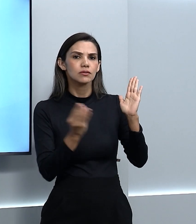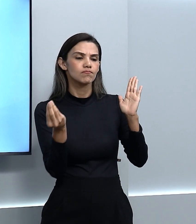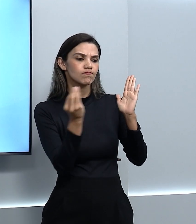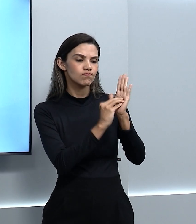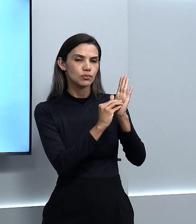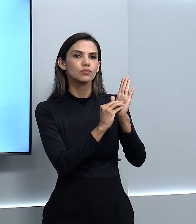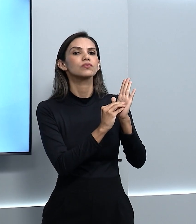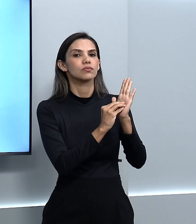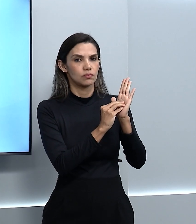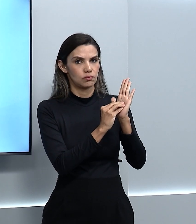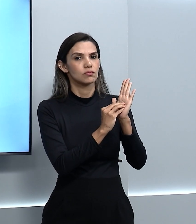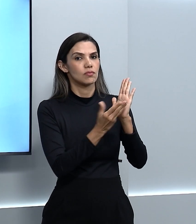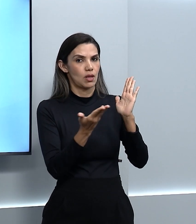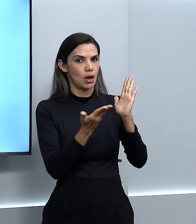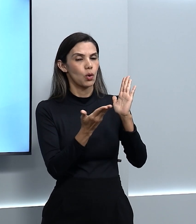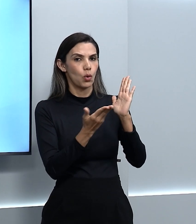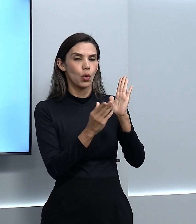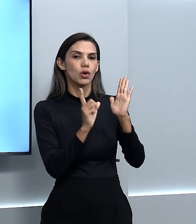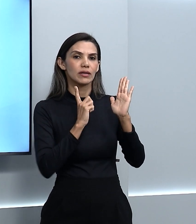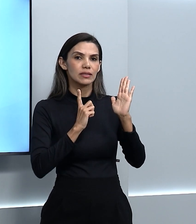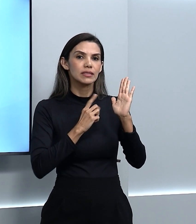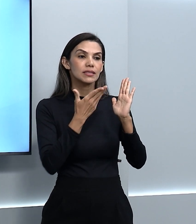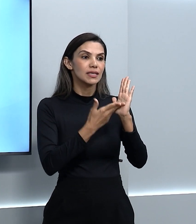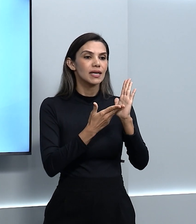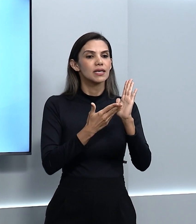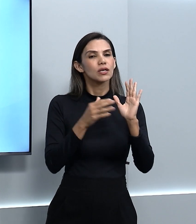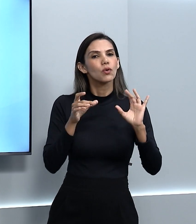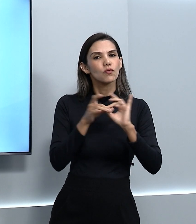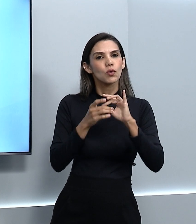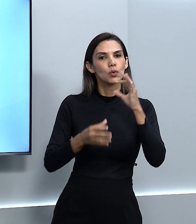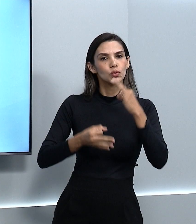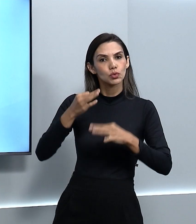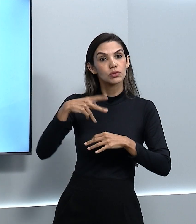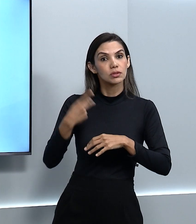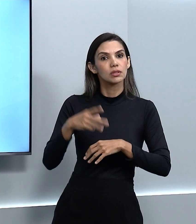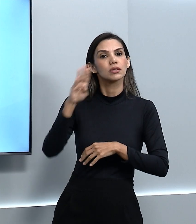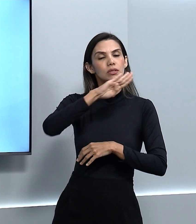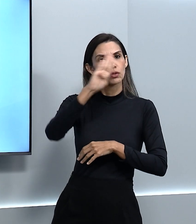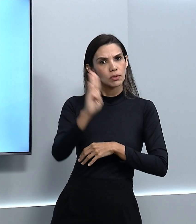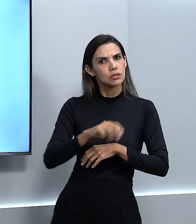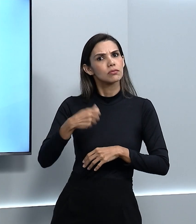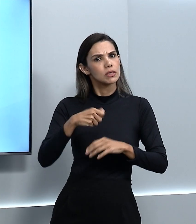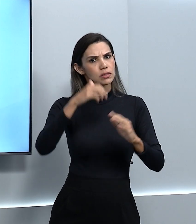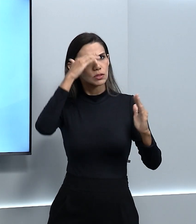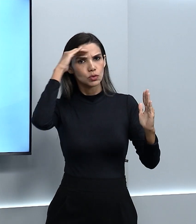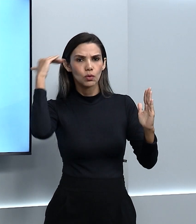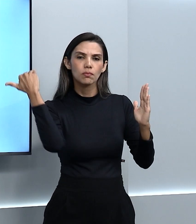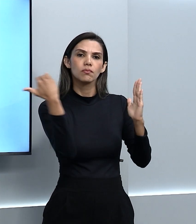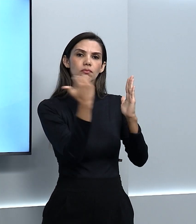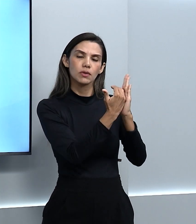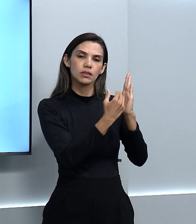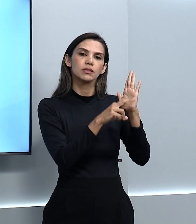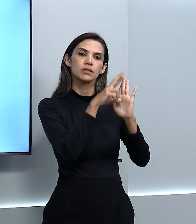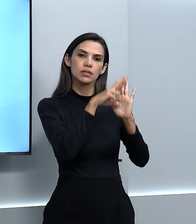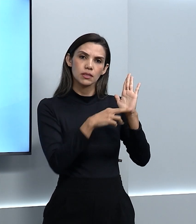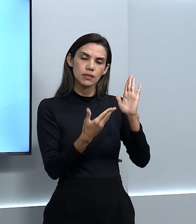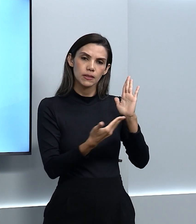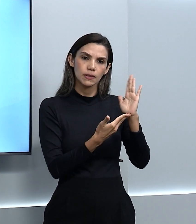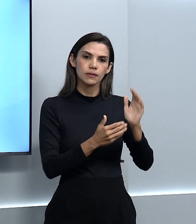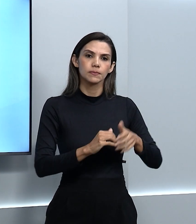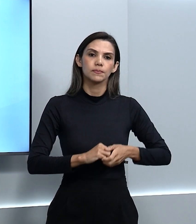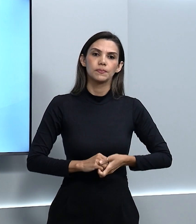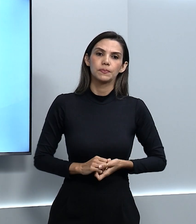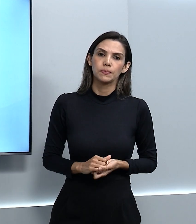texto formalmente no ordenamento jurídico brasileiro, que tem que seguir as determinações da OIT.